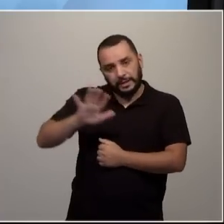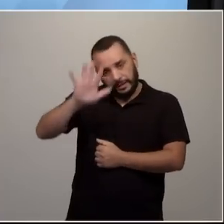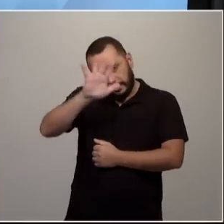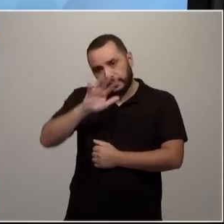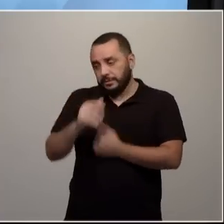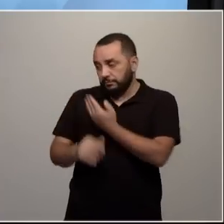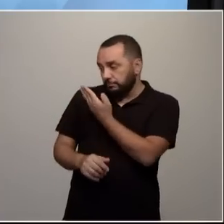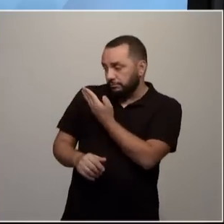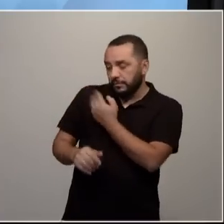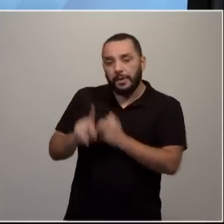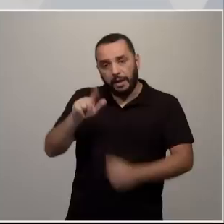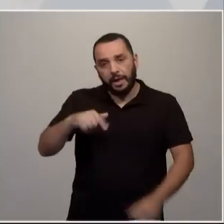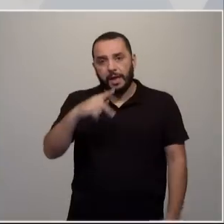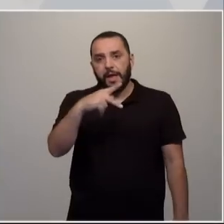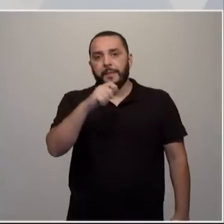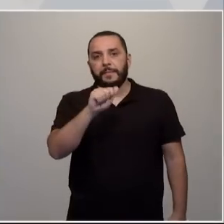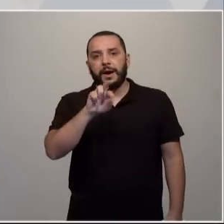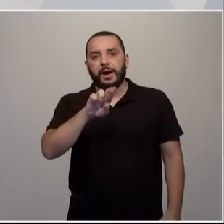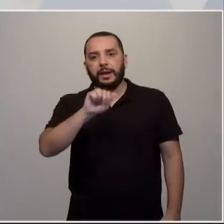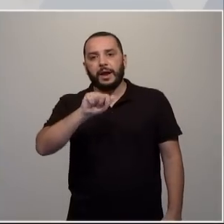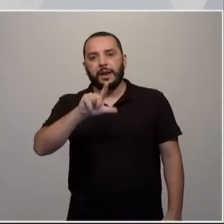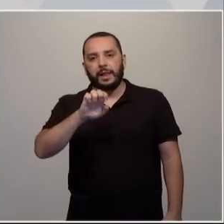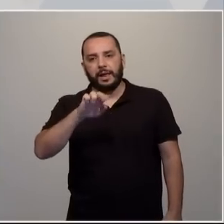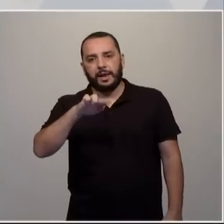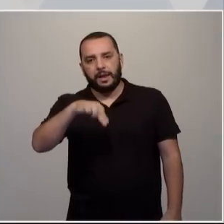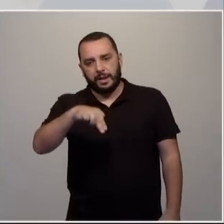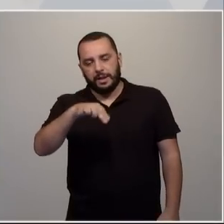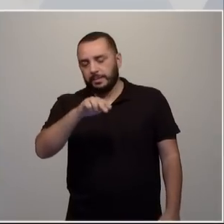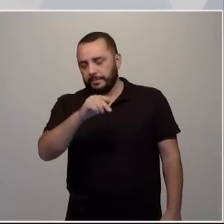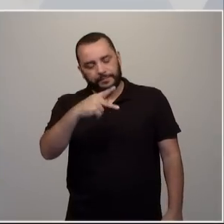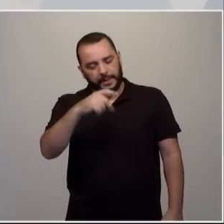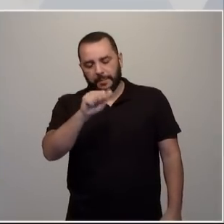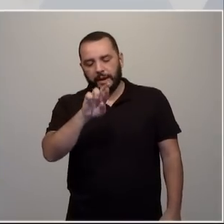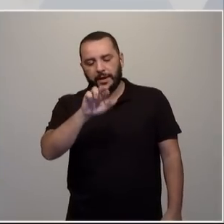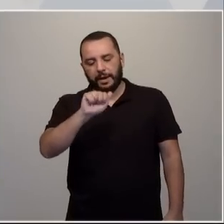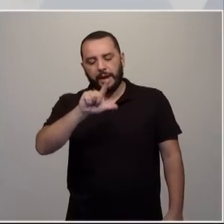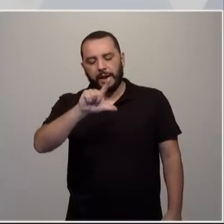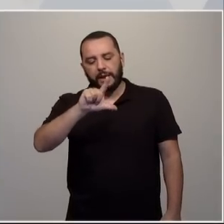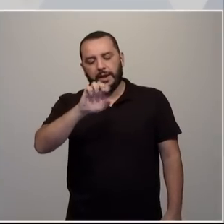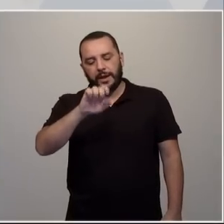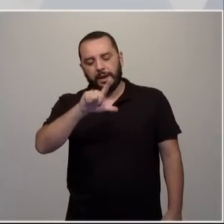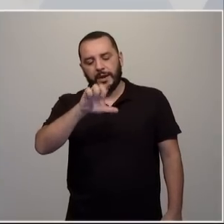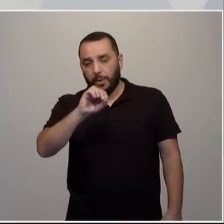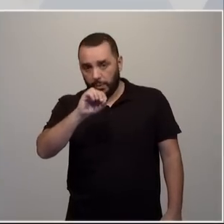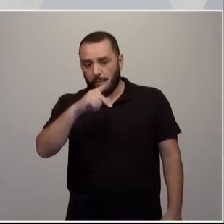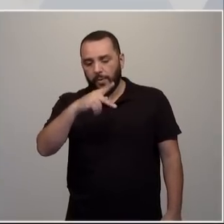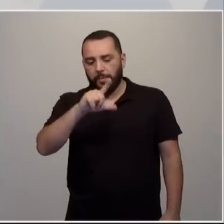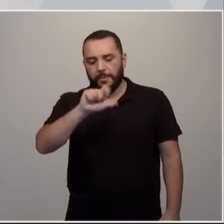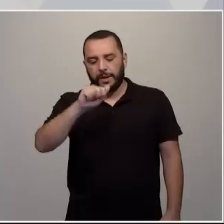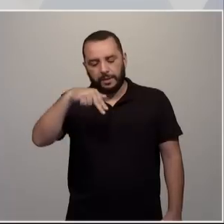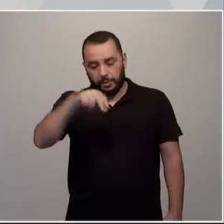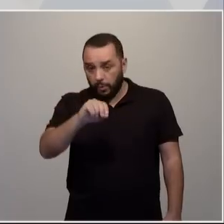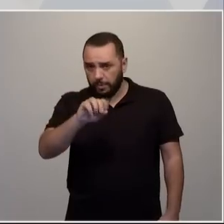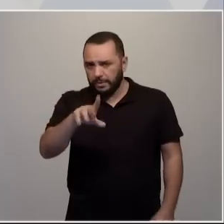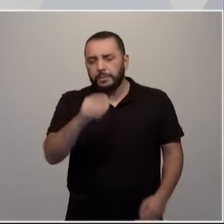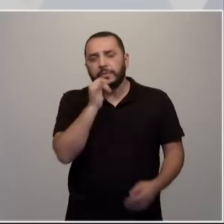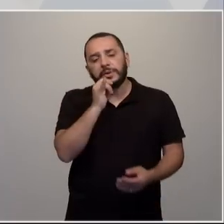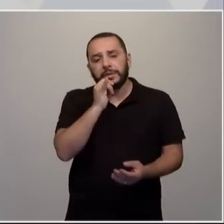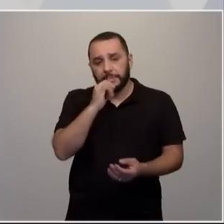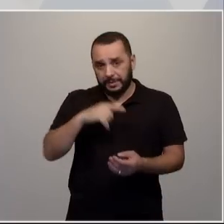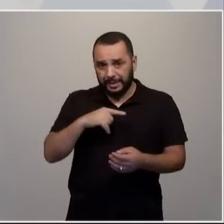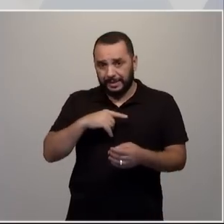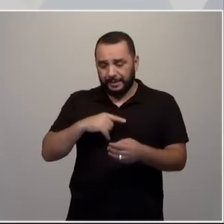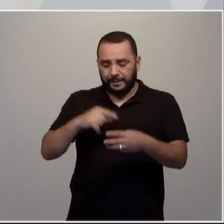mesmo plano. A geometria do que está ocorrendo é a seguinte, vejam que coisa muito interessante. Eu tenho 3 vetores que estão apontando